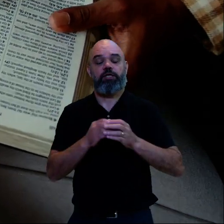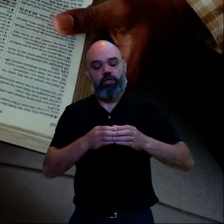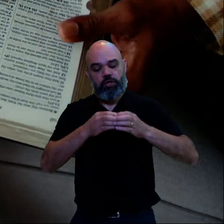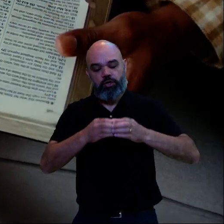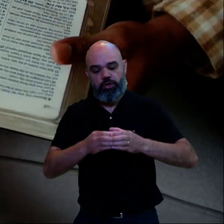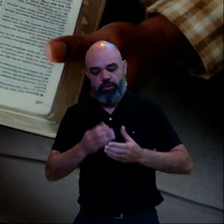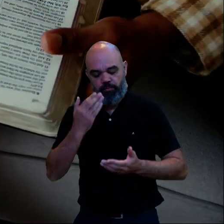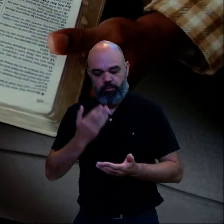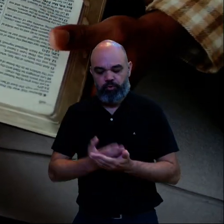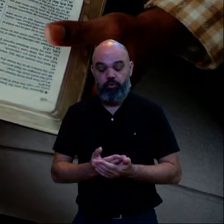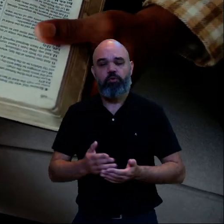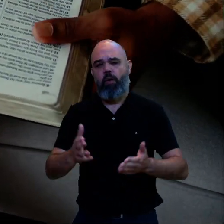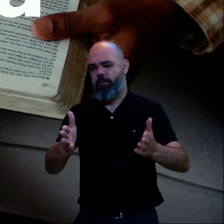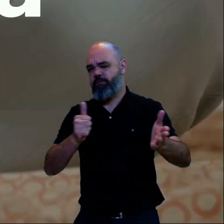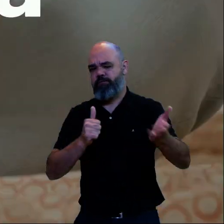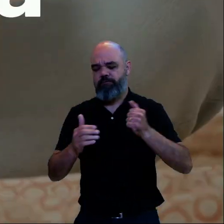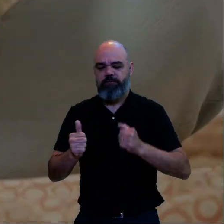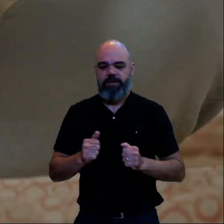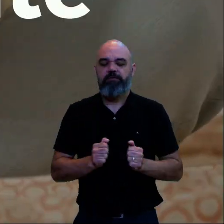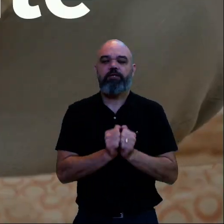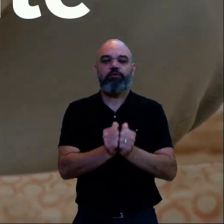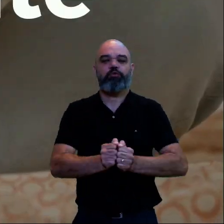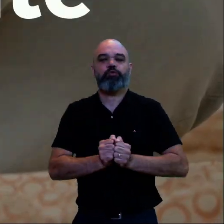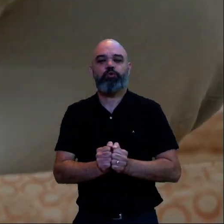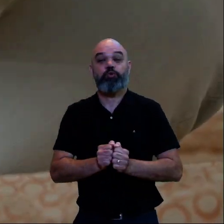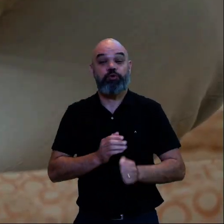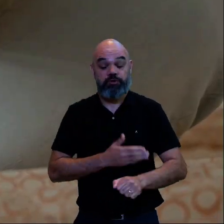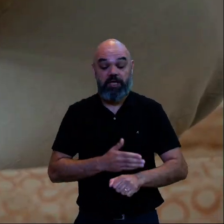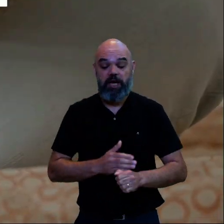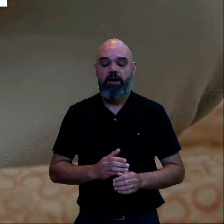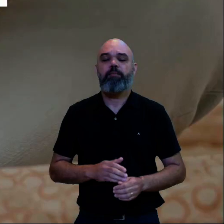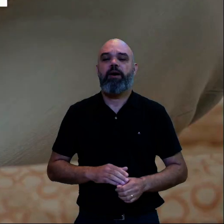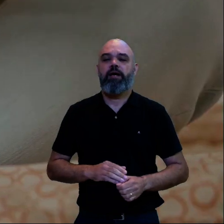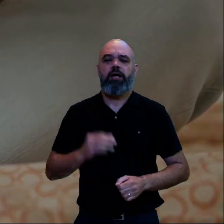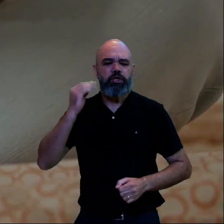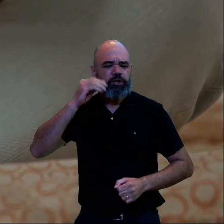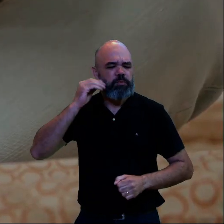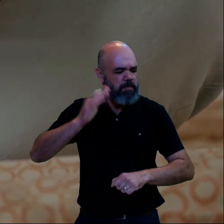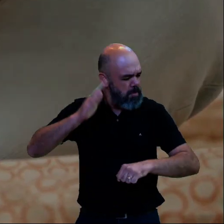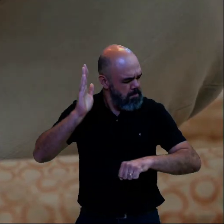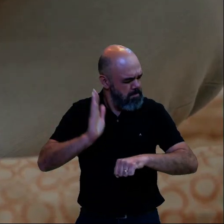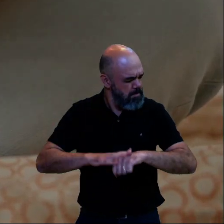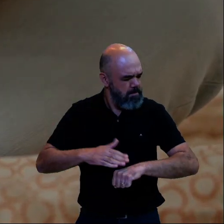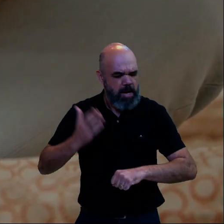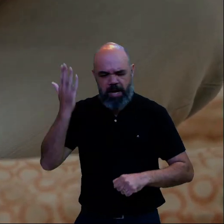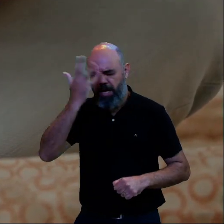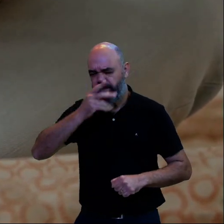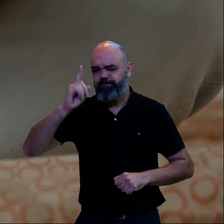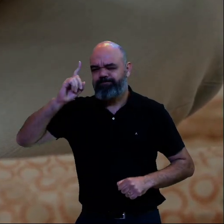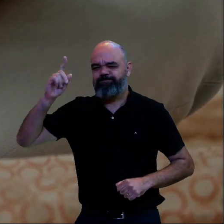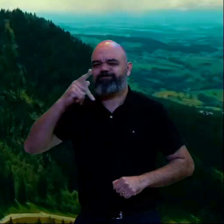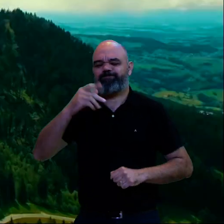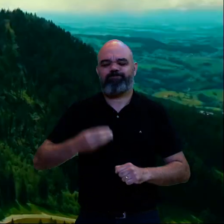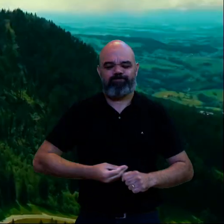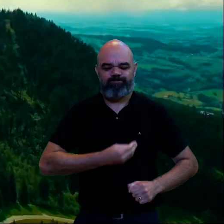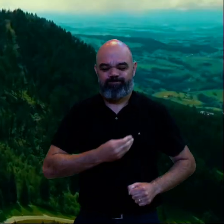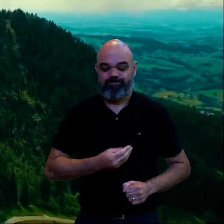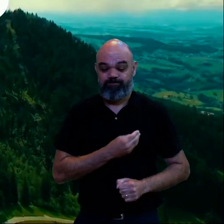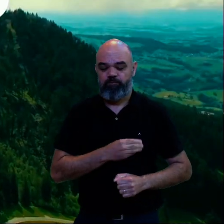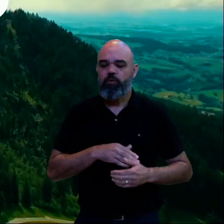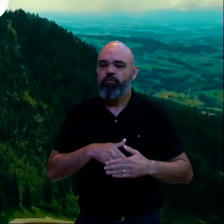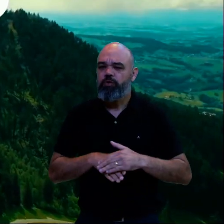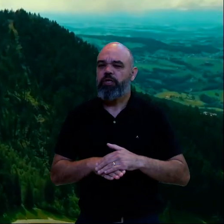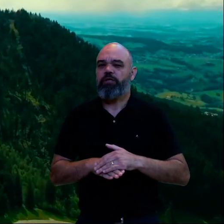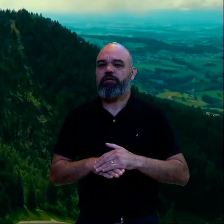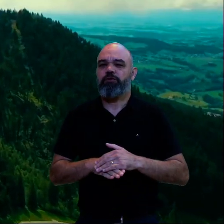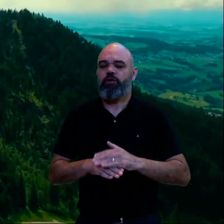estudo. Venha fazer parte dessa campanha e experimente mais da presença de Deus em sua vida. No secreto, é na tenda